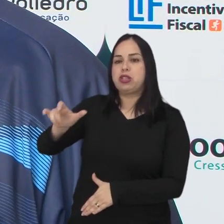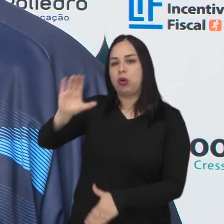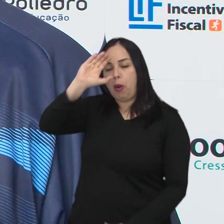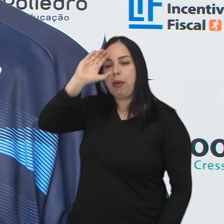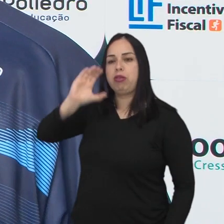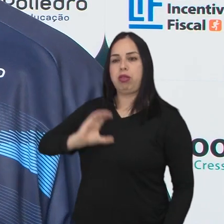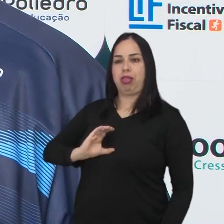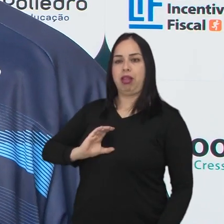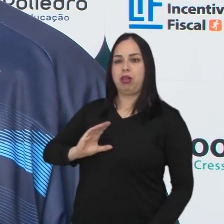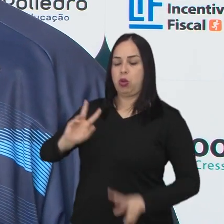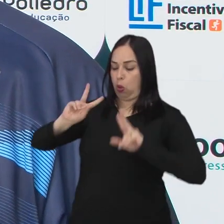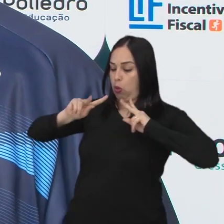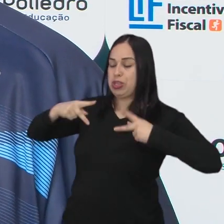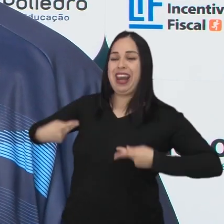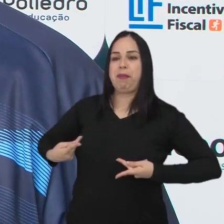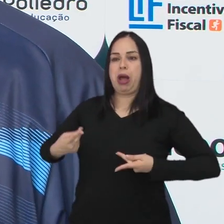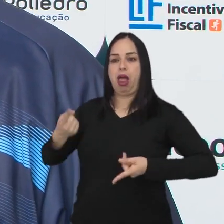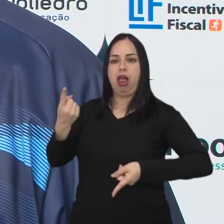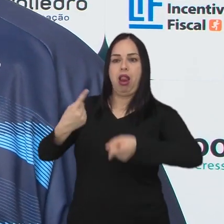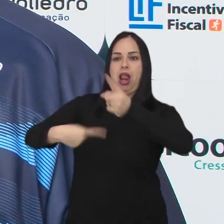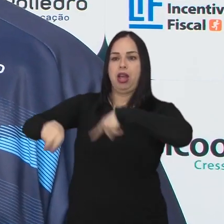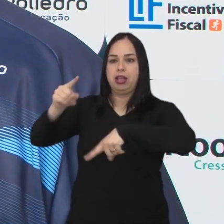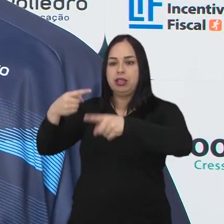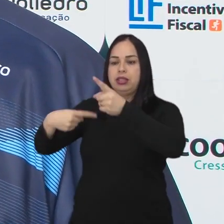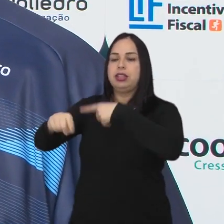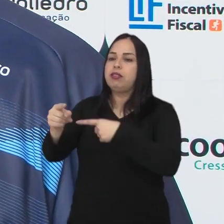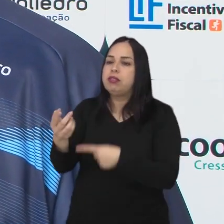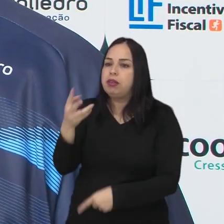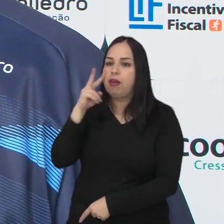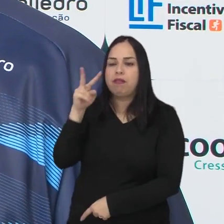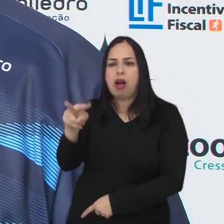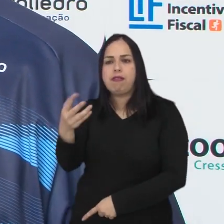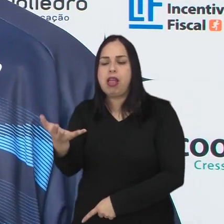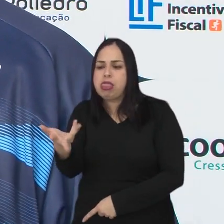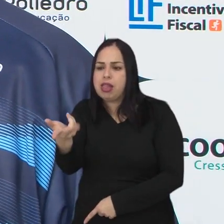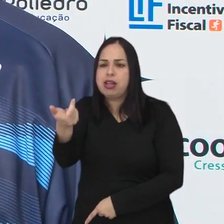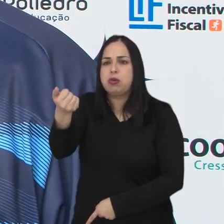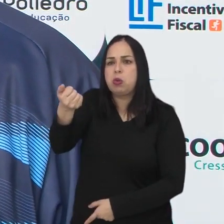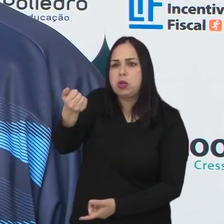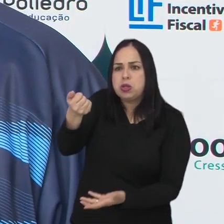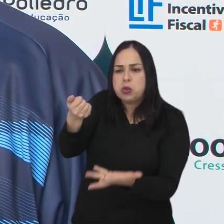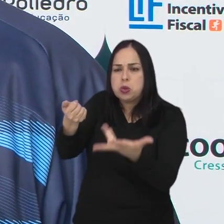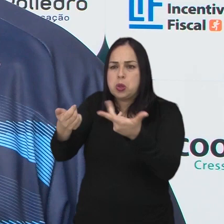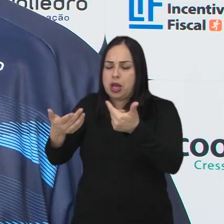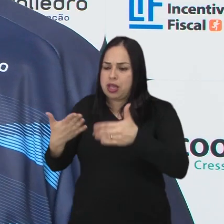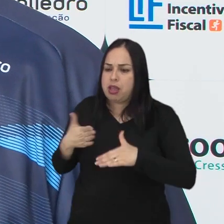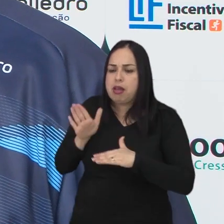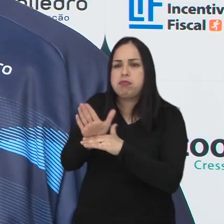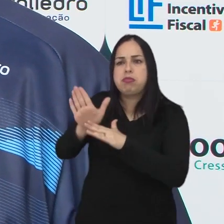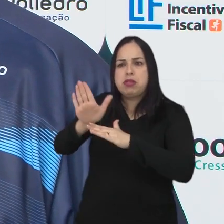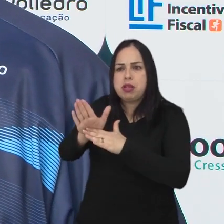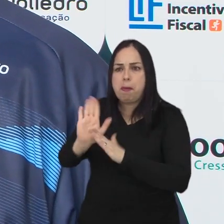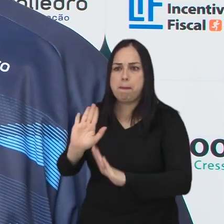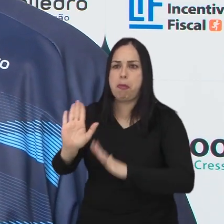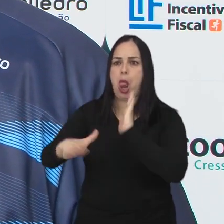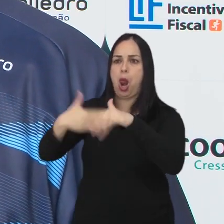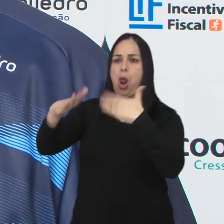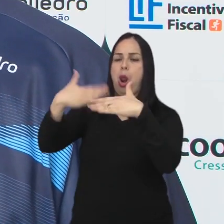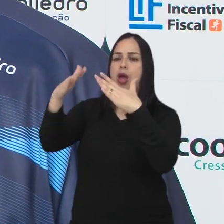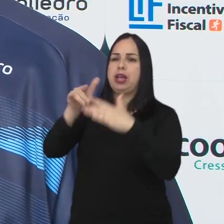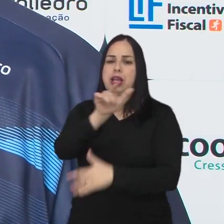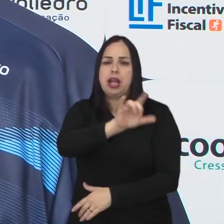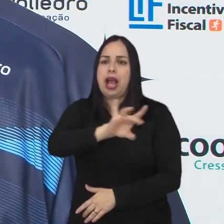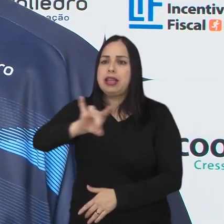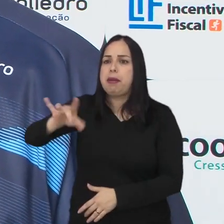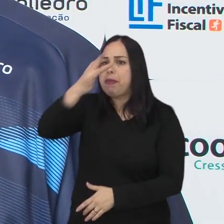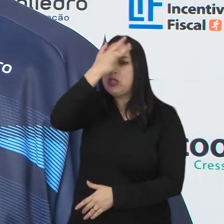crescimento da pessoa como homem, como pessoa mesmo. Aí sim a gente vai vendo as qualidades, vai desenvolvendo fazendo esse trabalho para desenvolver o